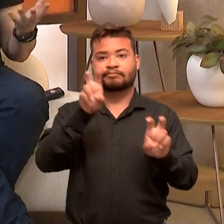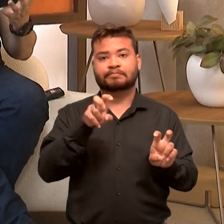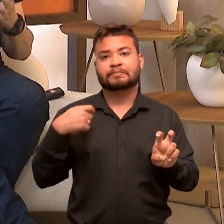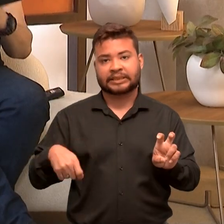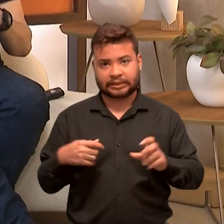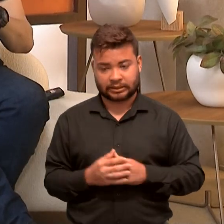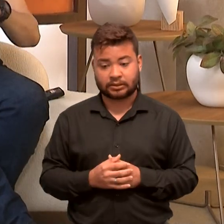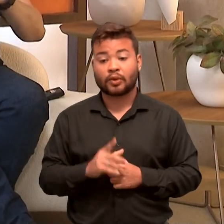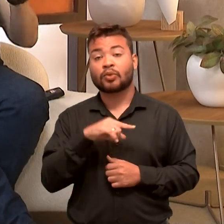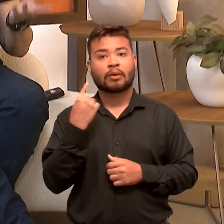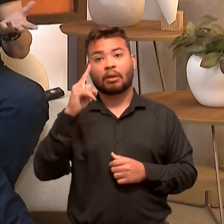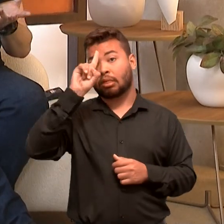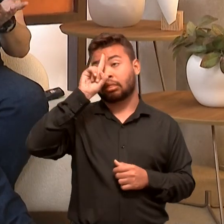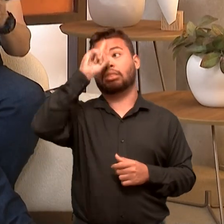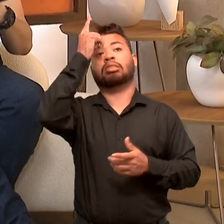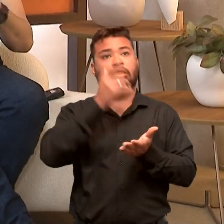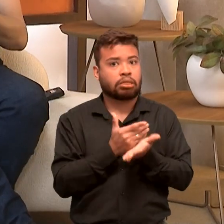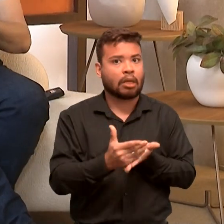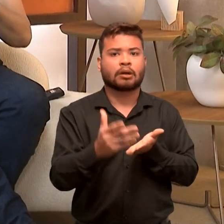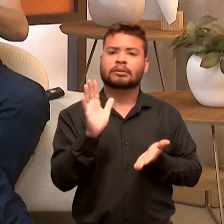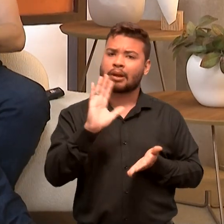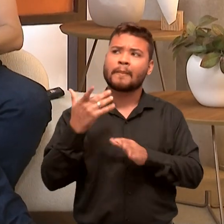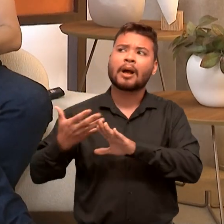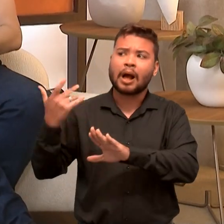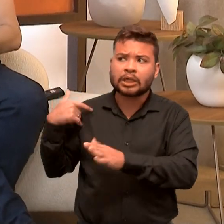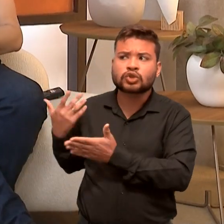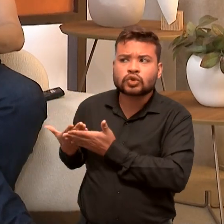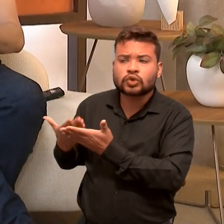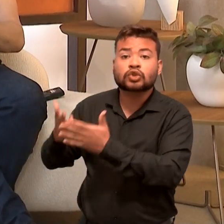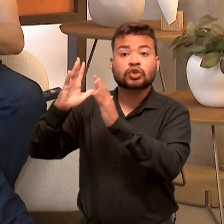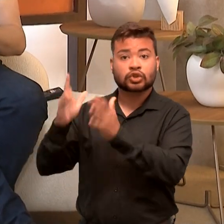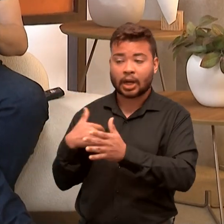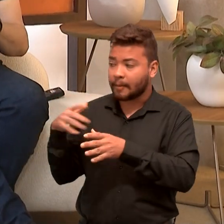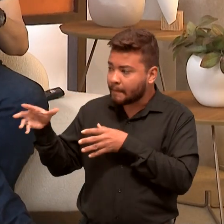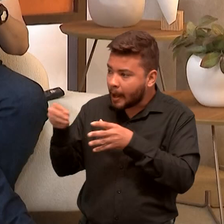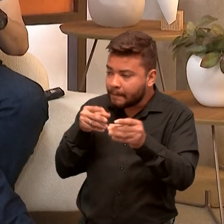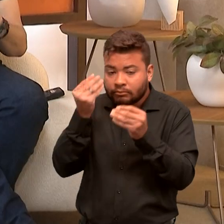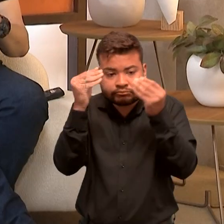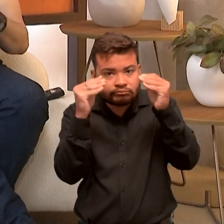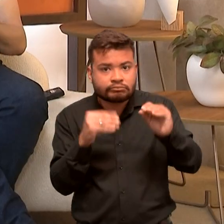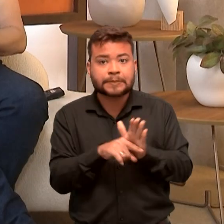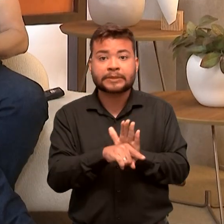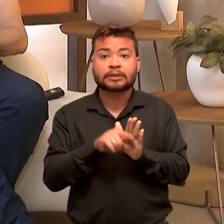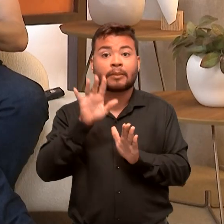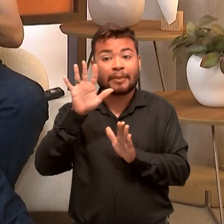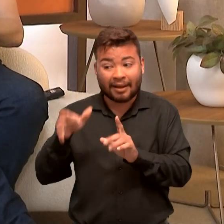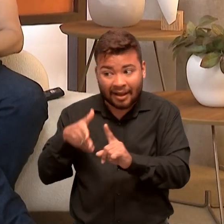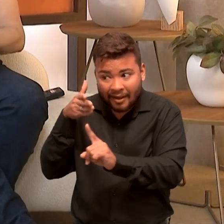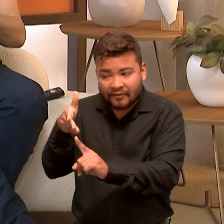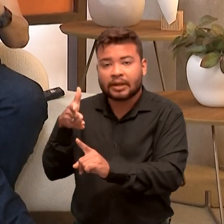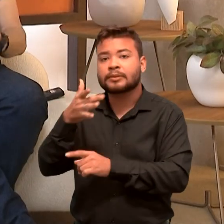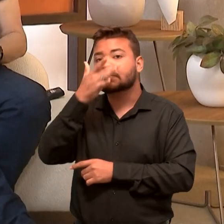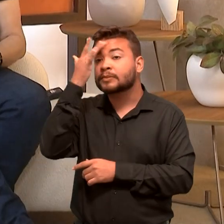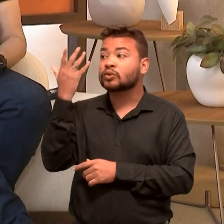gente parte de estudos que já foram existentes e a gente vai elaborando a nossa pesquisa. Então a gente tem que dar os devidos créditos aos